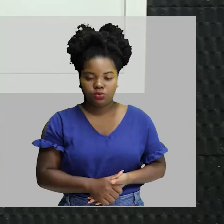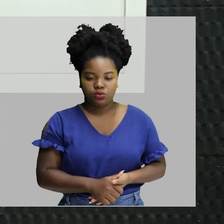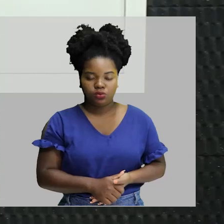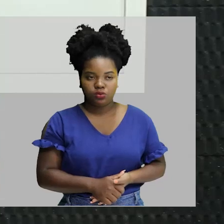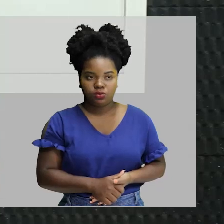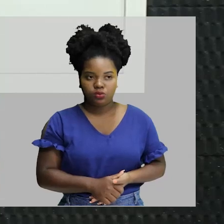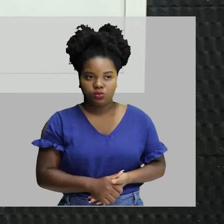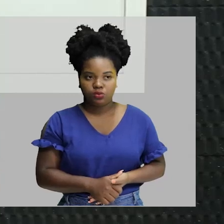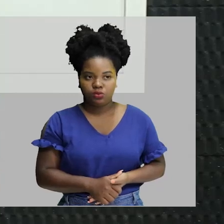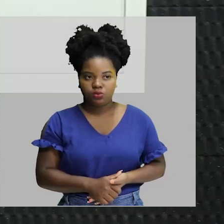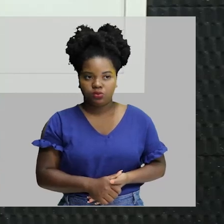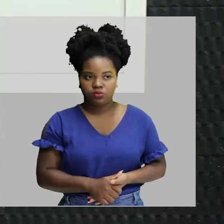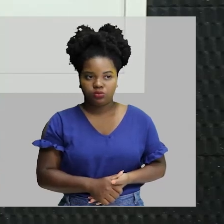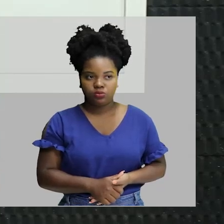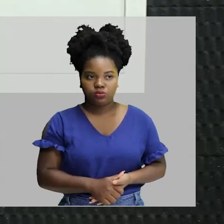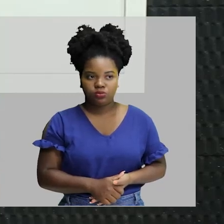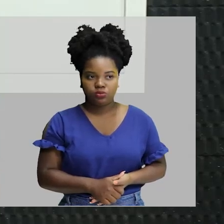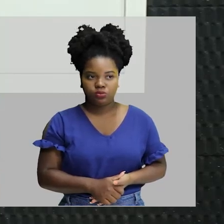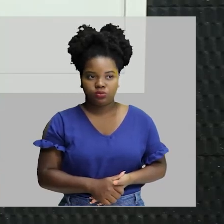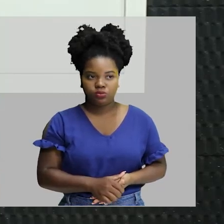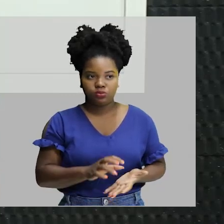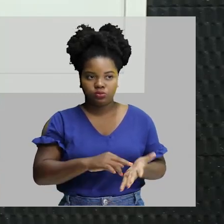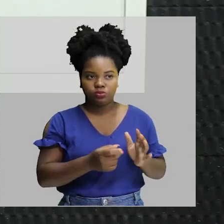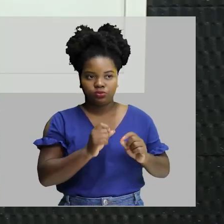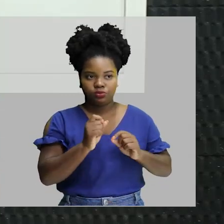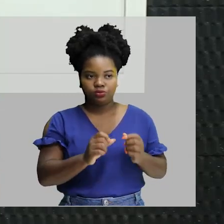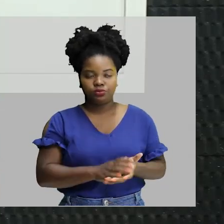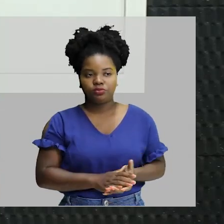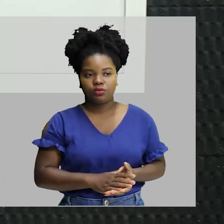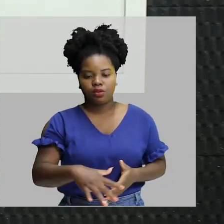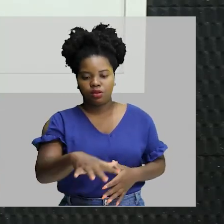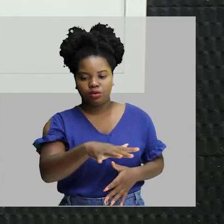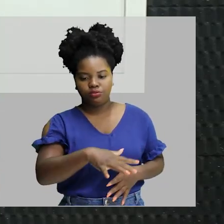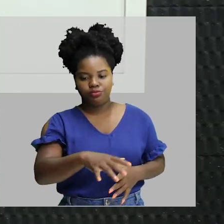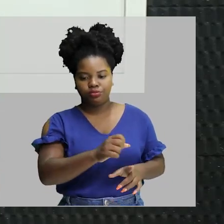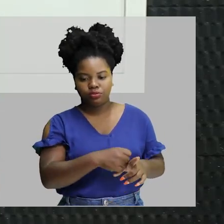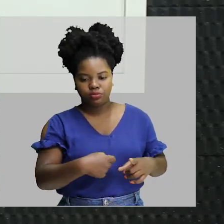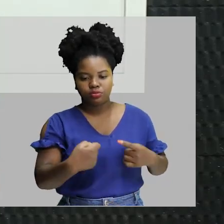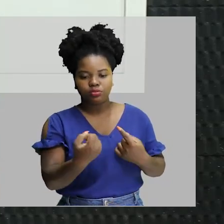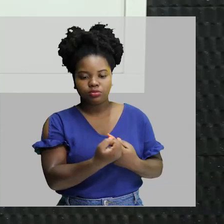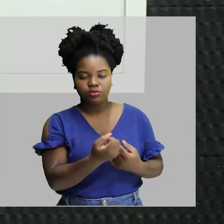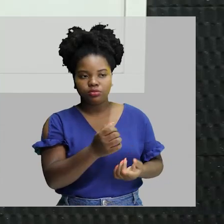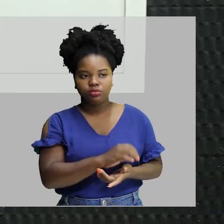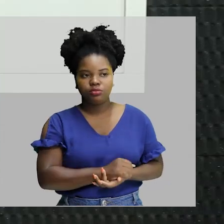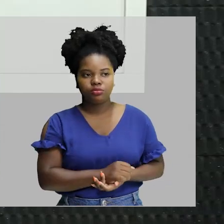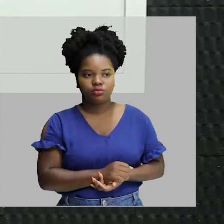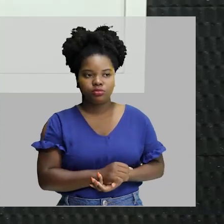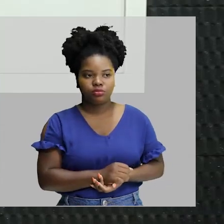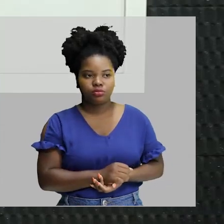Olha aqui. Ou seja, o ambiente social,